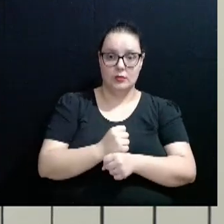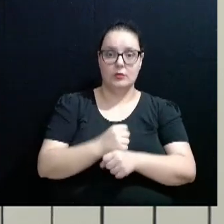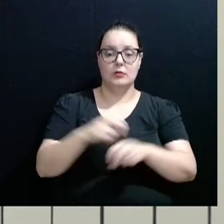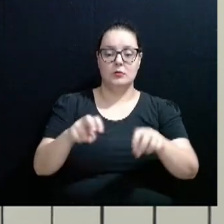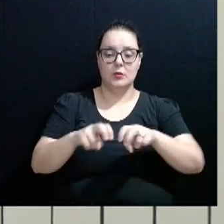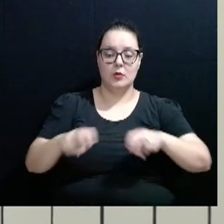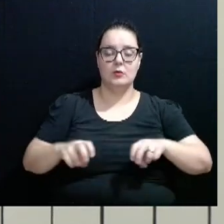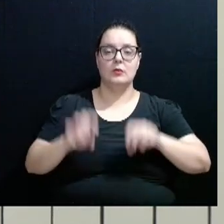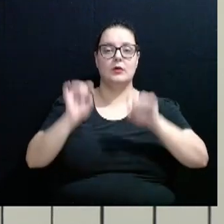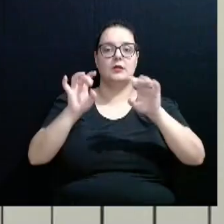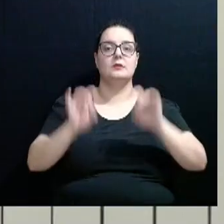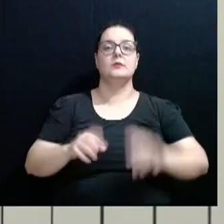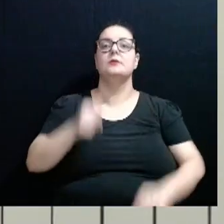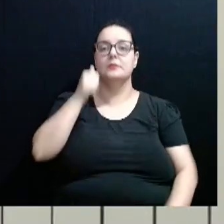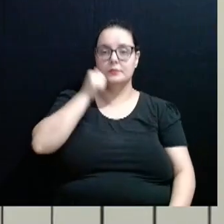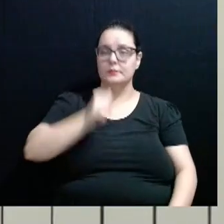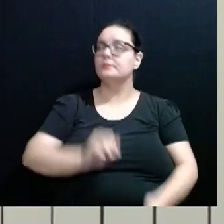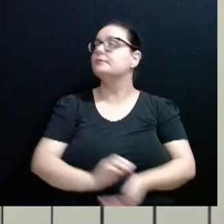as mulheres.